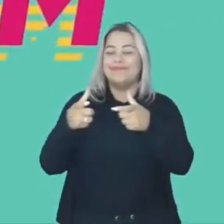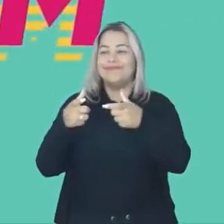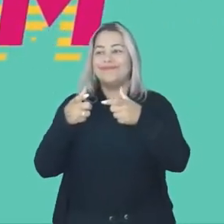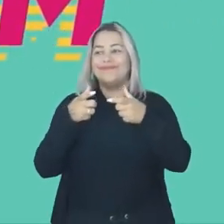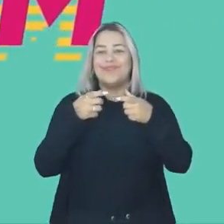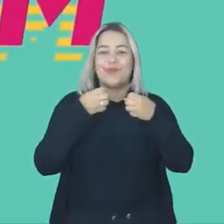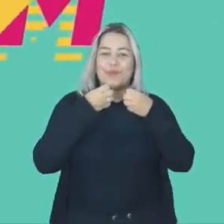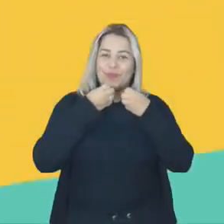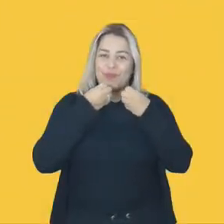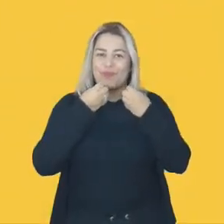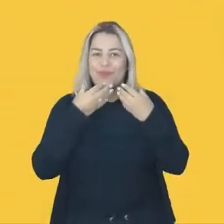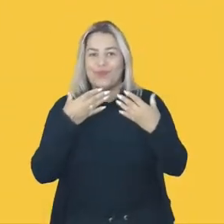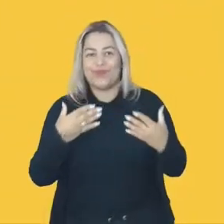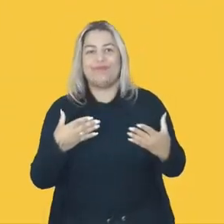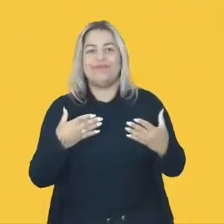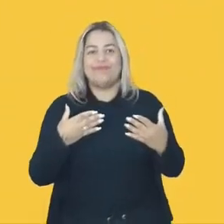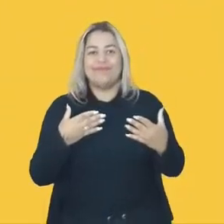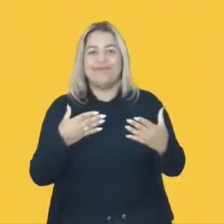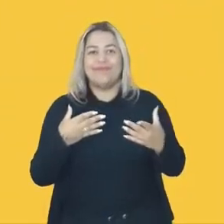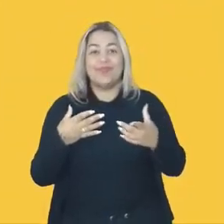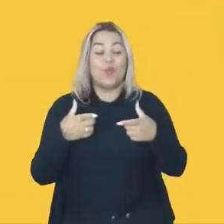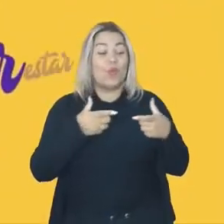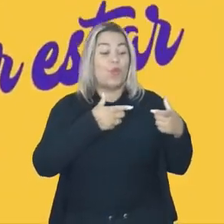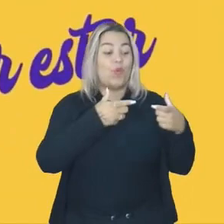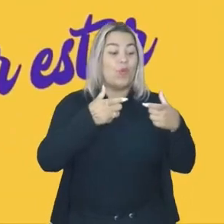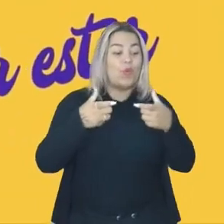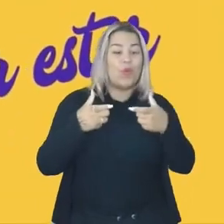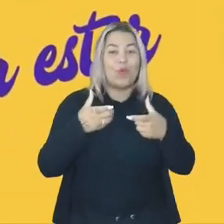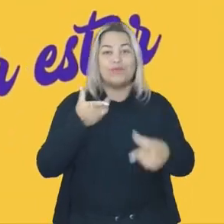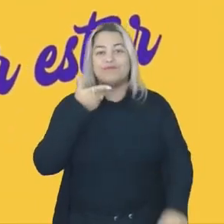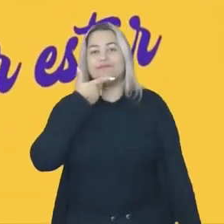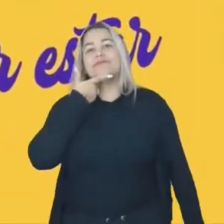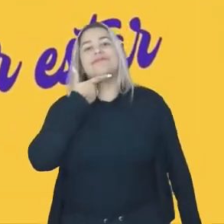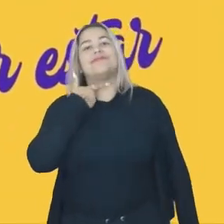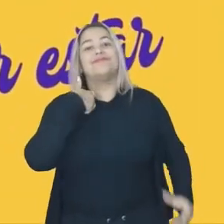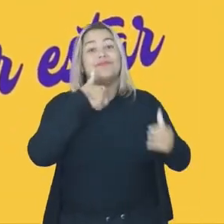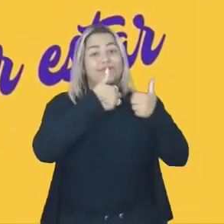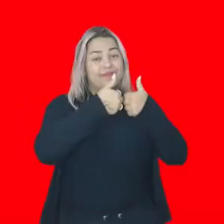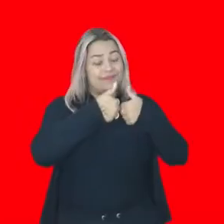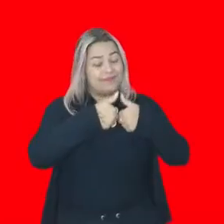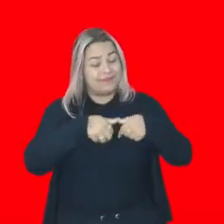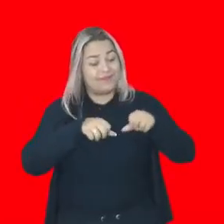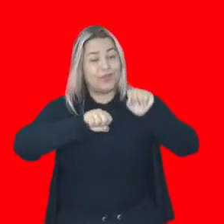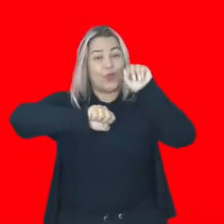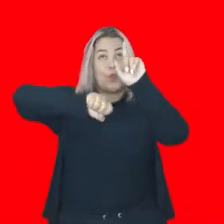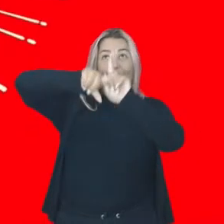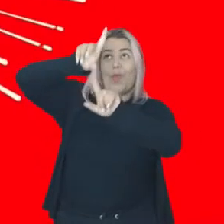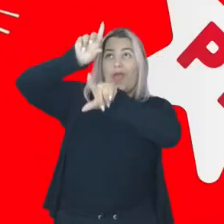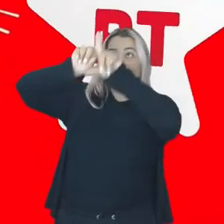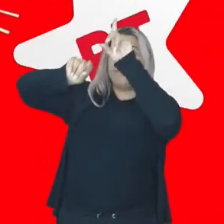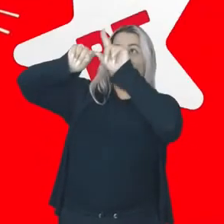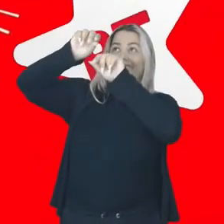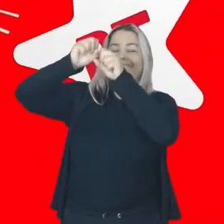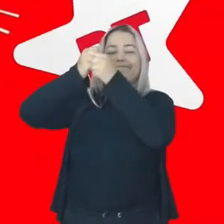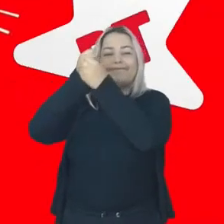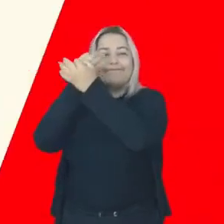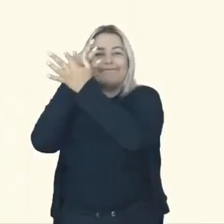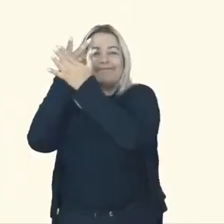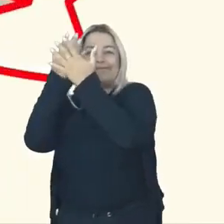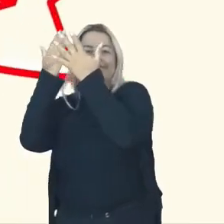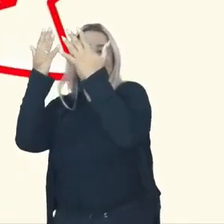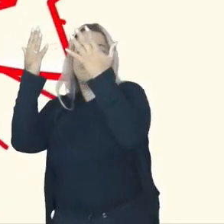que é bom pra mim, é onde eu quiser estar. A estrela ainda